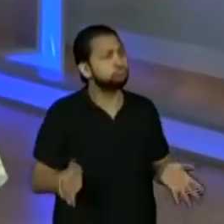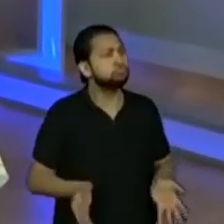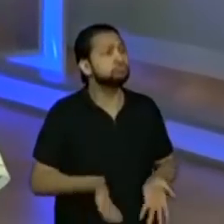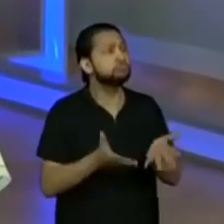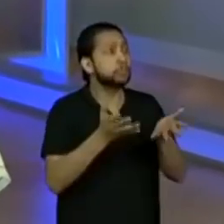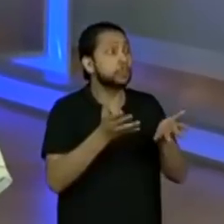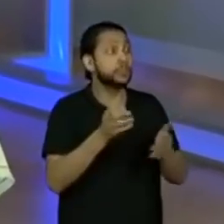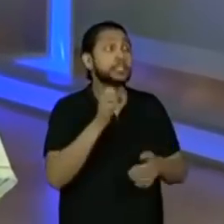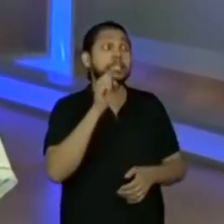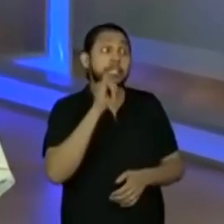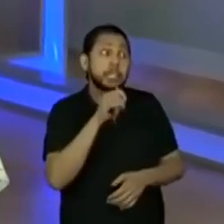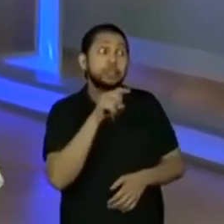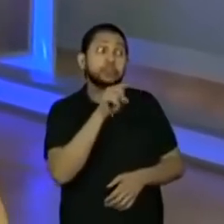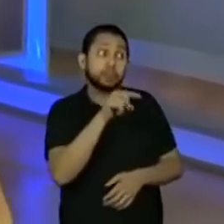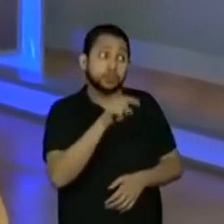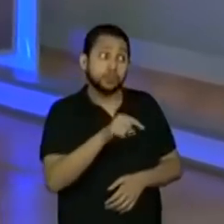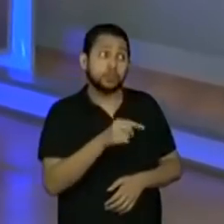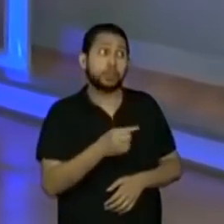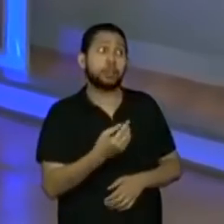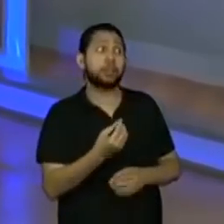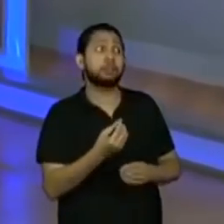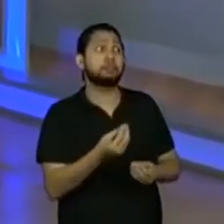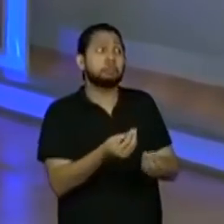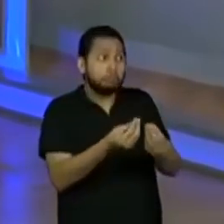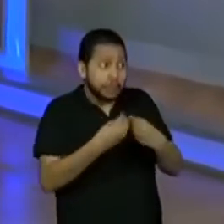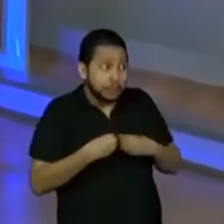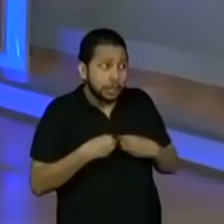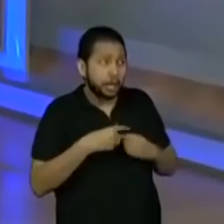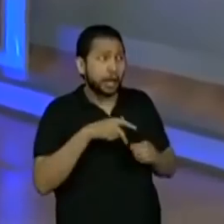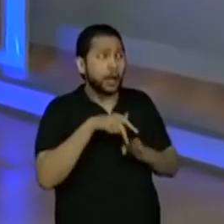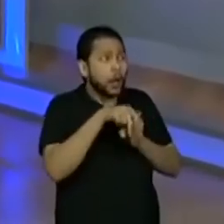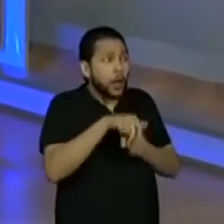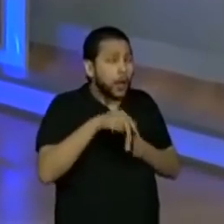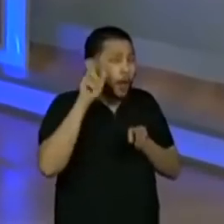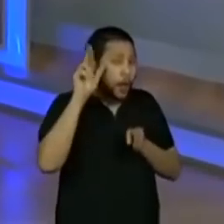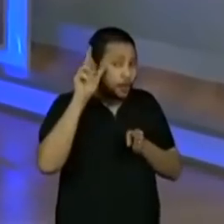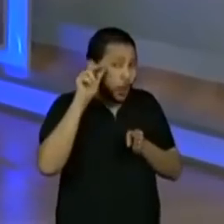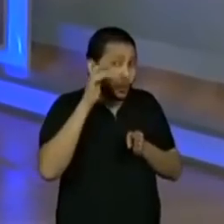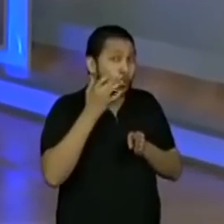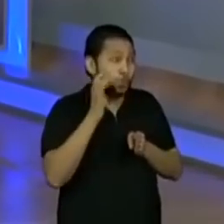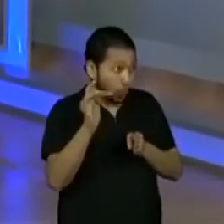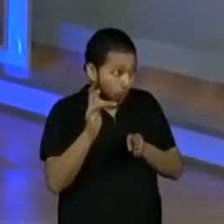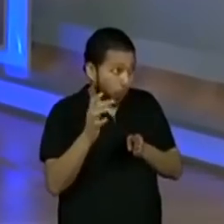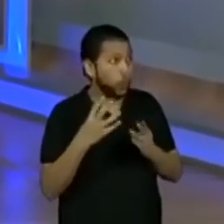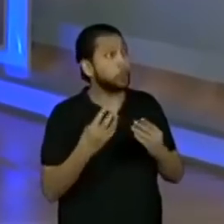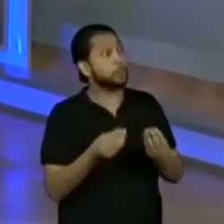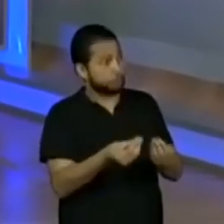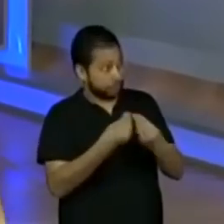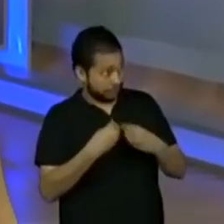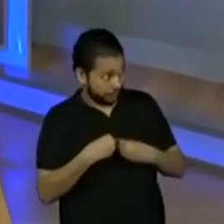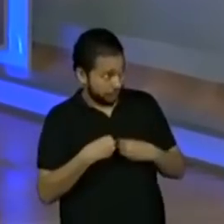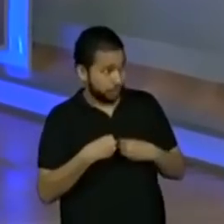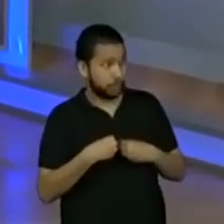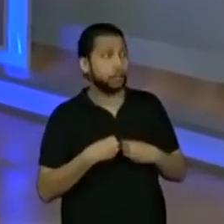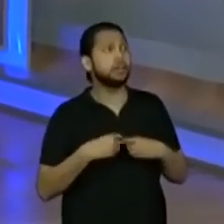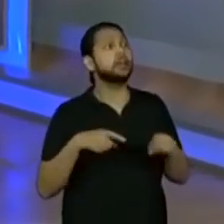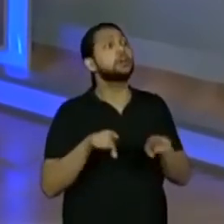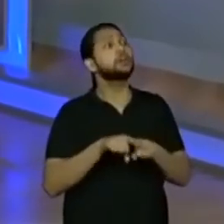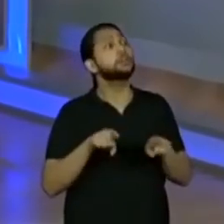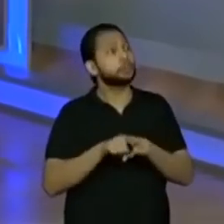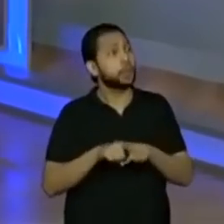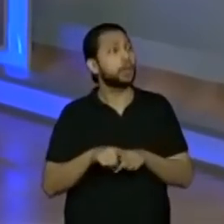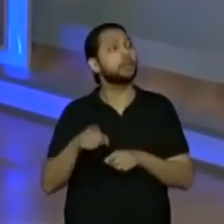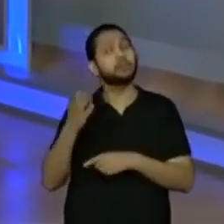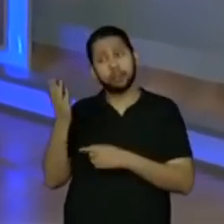você trouxer para mim o cavalo de ouro. E se você trouxer o cavalo de ouro, além de te soltar, eu ainda vou te dar